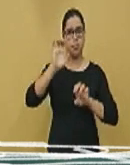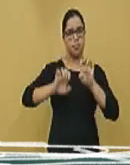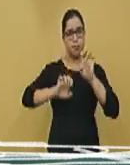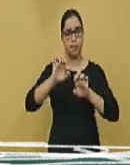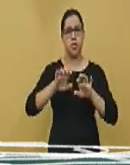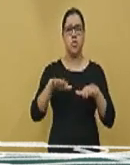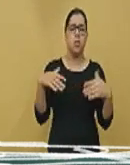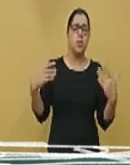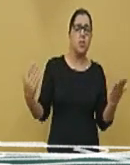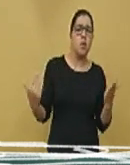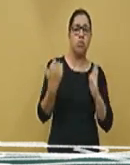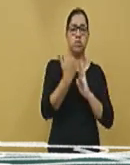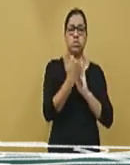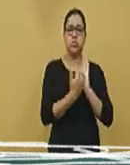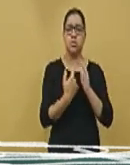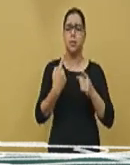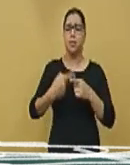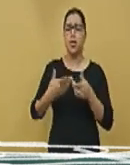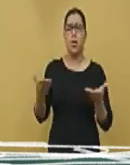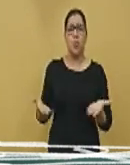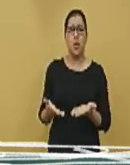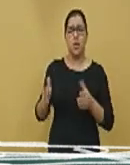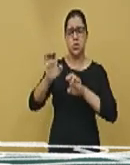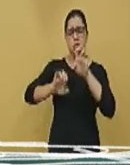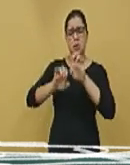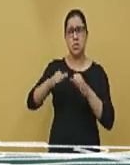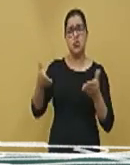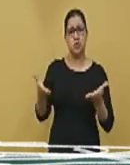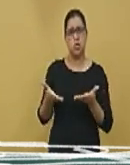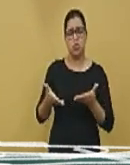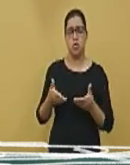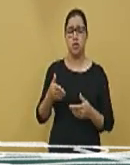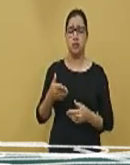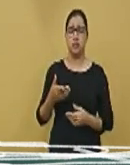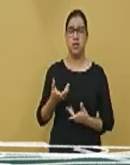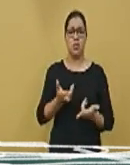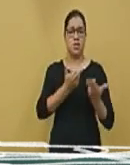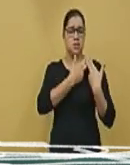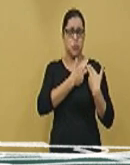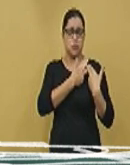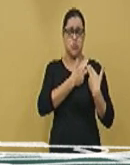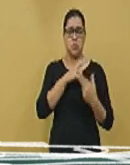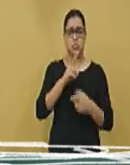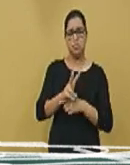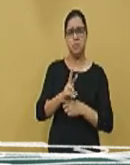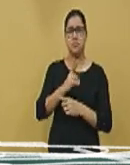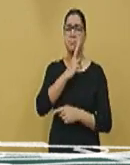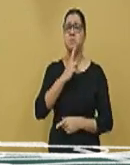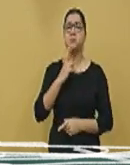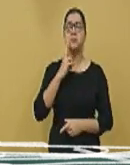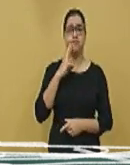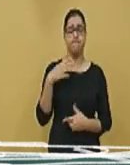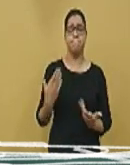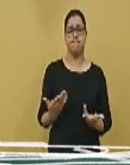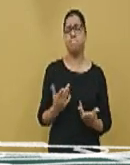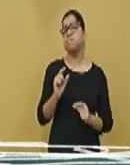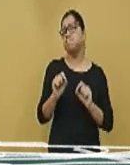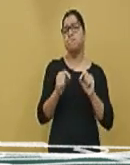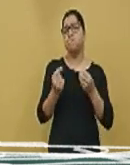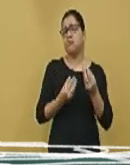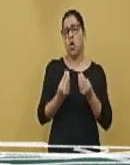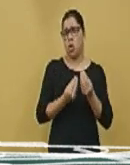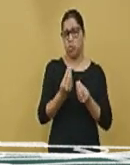quais motivos levaram à escolha dessa empresa atual que está gerindo o restaurante universitário. E eu queria pontuar também, aproveitar